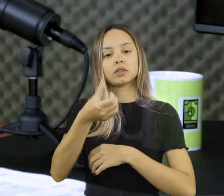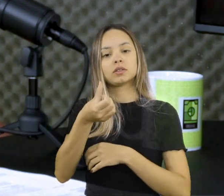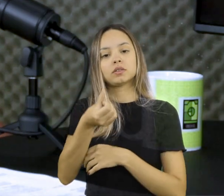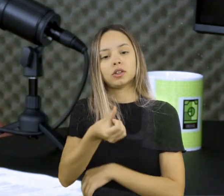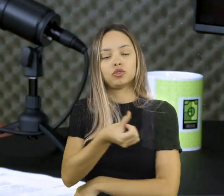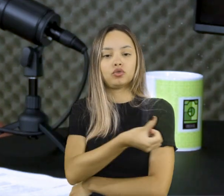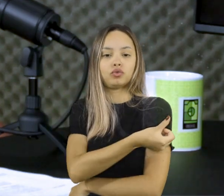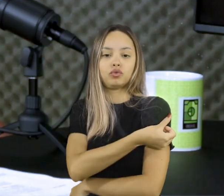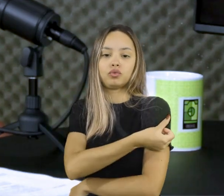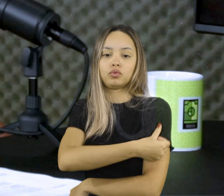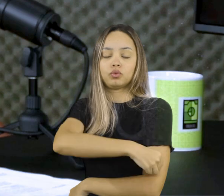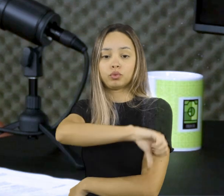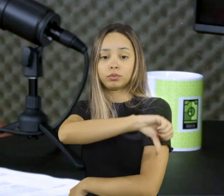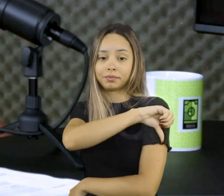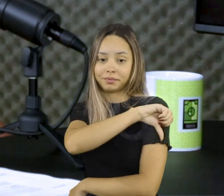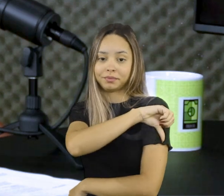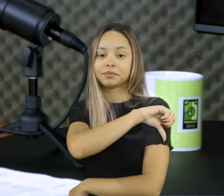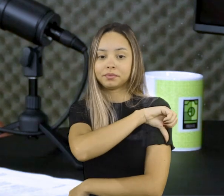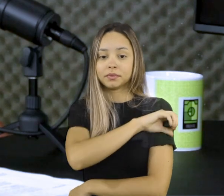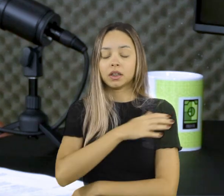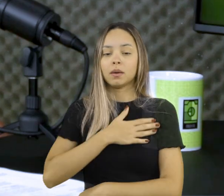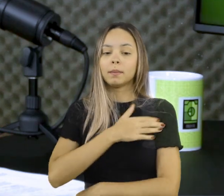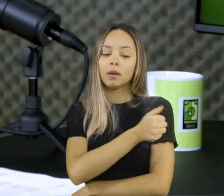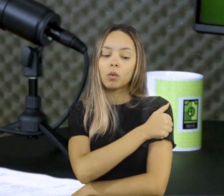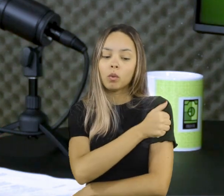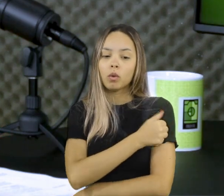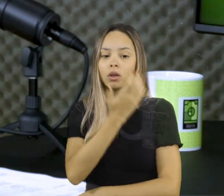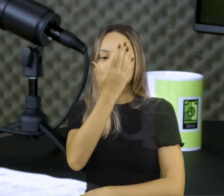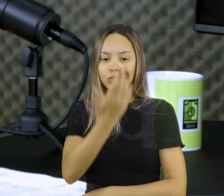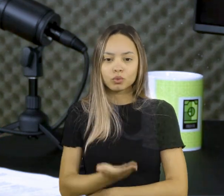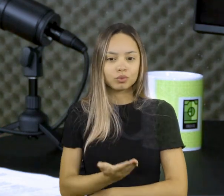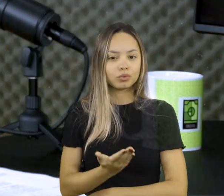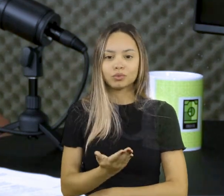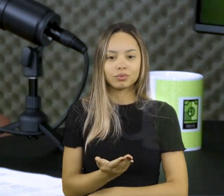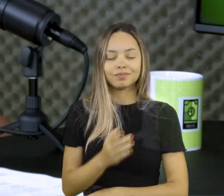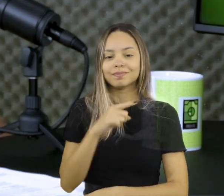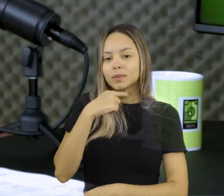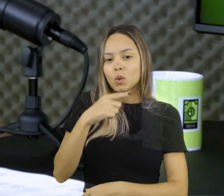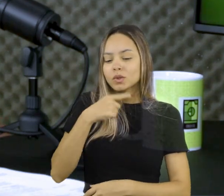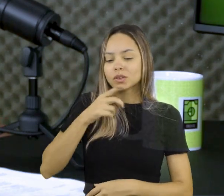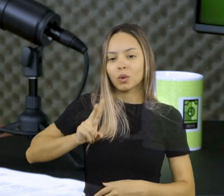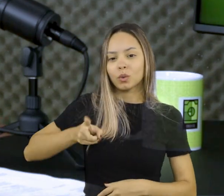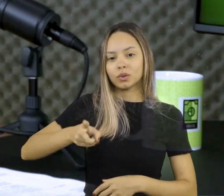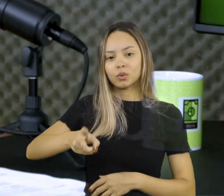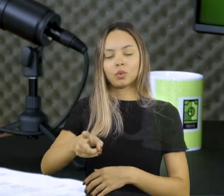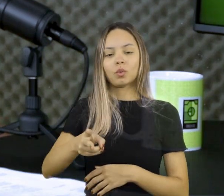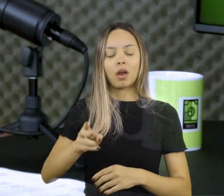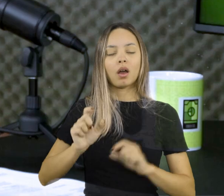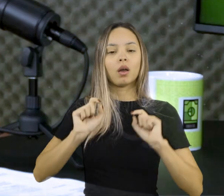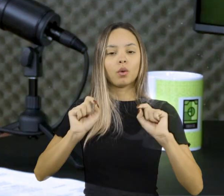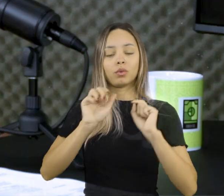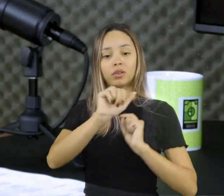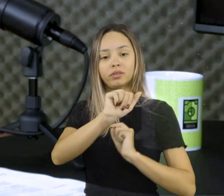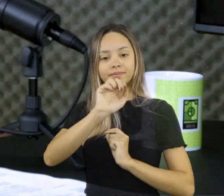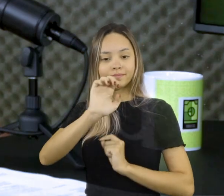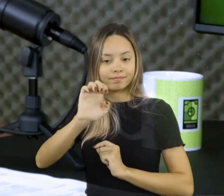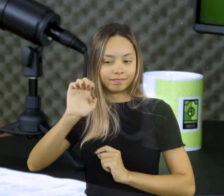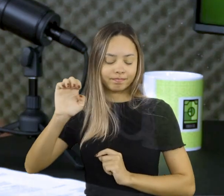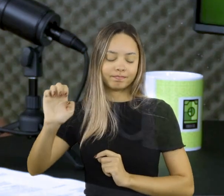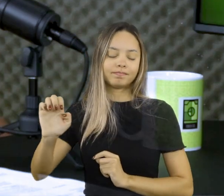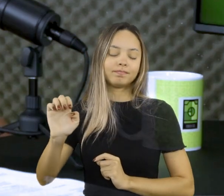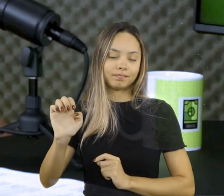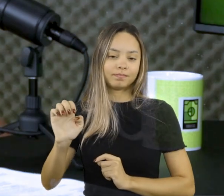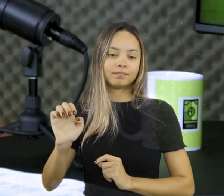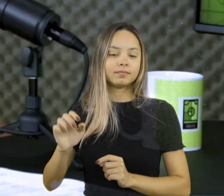hoje o desafio é que esse meu aluno não consegue dar continuidade no atendimento educacional especializado.